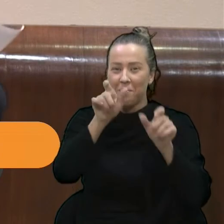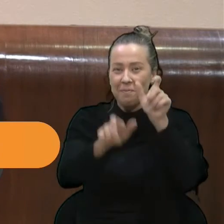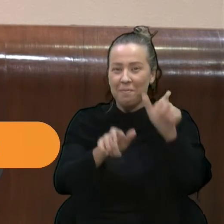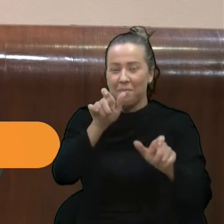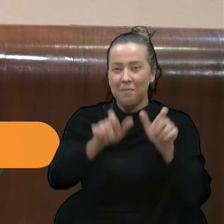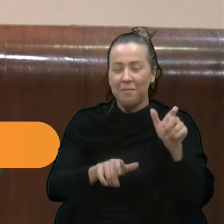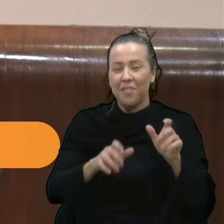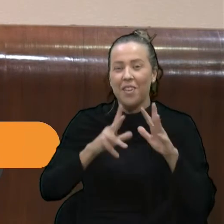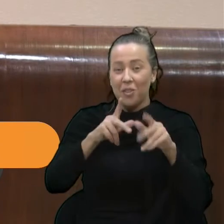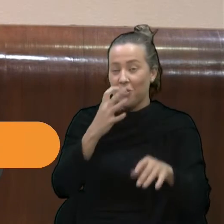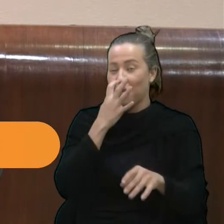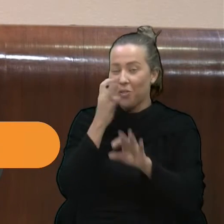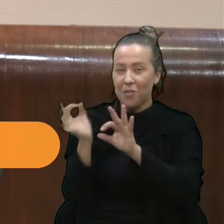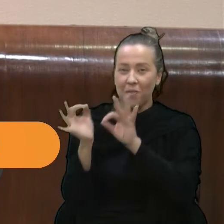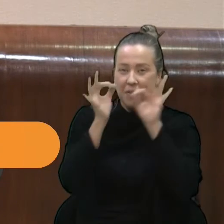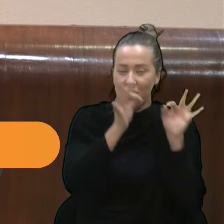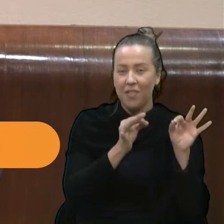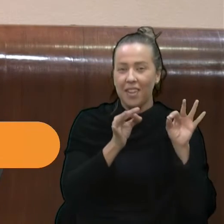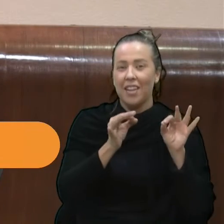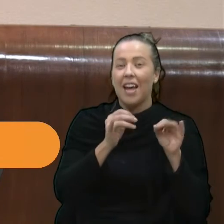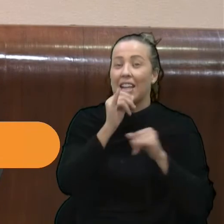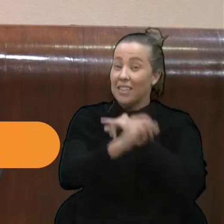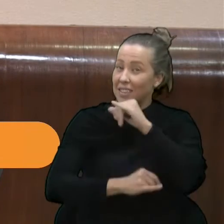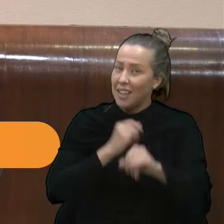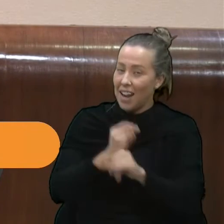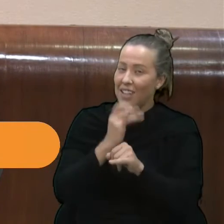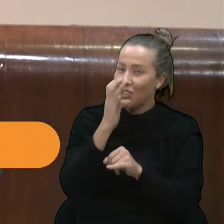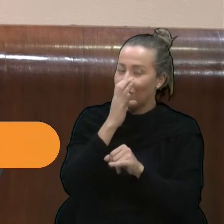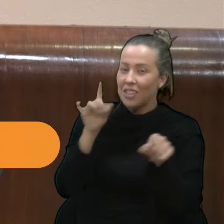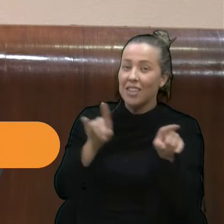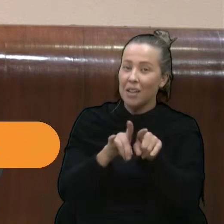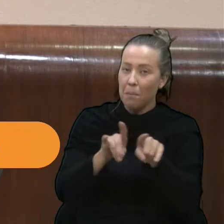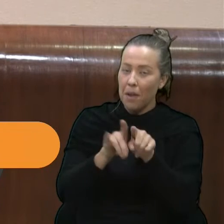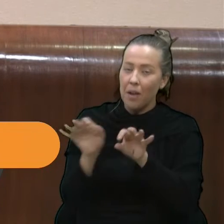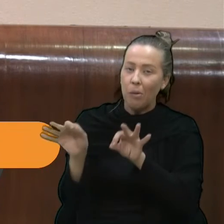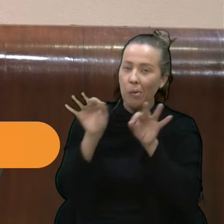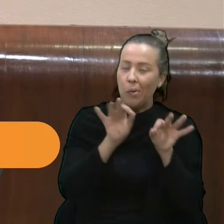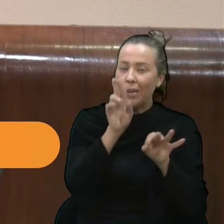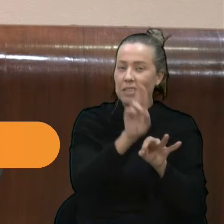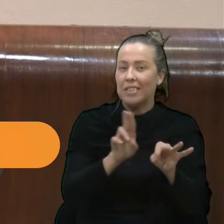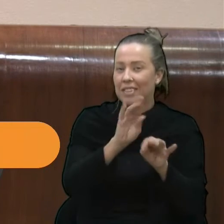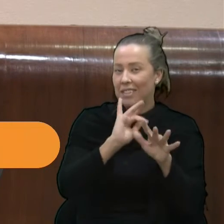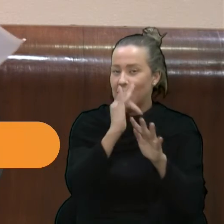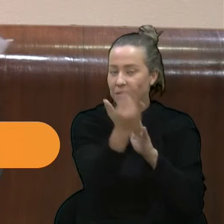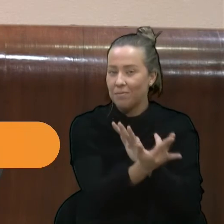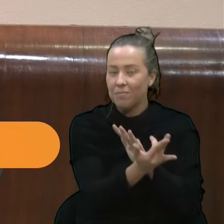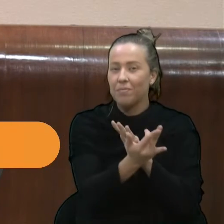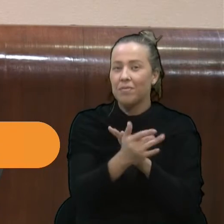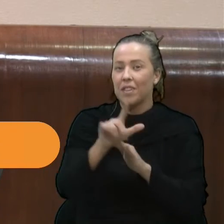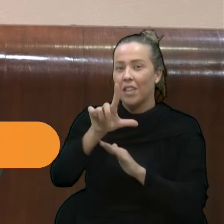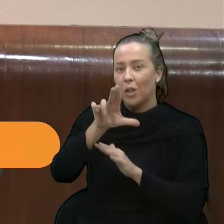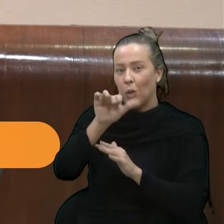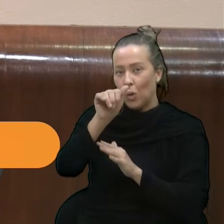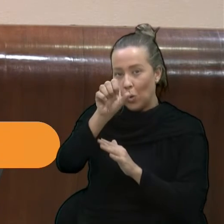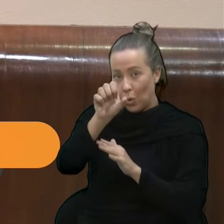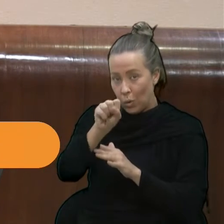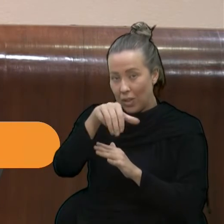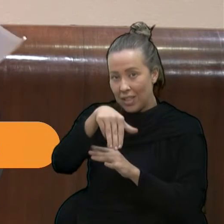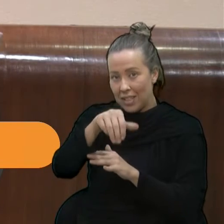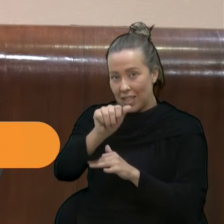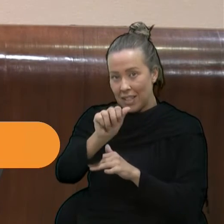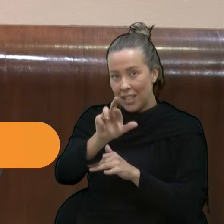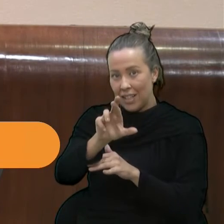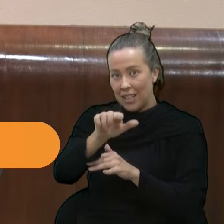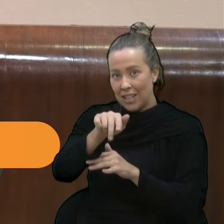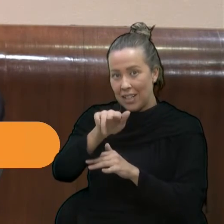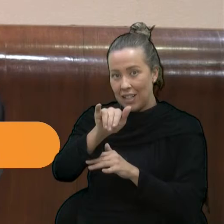os telespectadores, os internautas que nos acompanham através das redes sociais, Lucas Marques, que esteve com